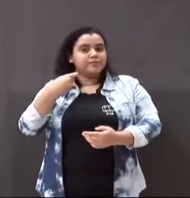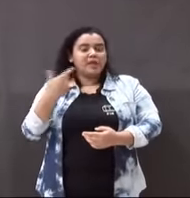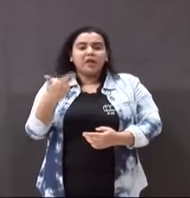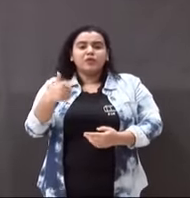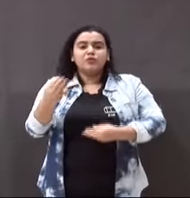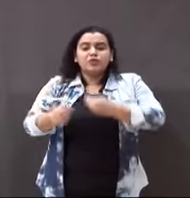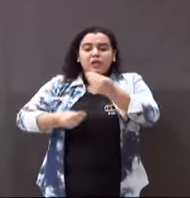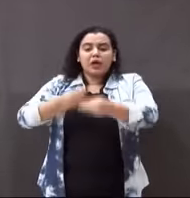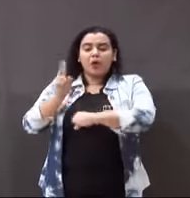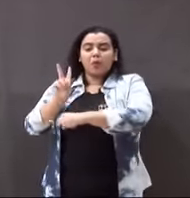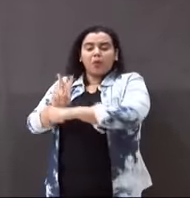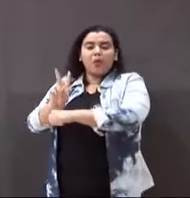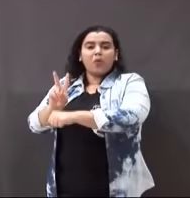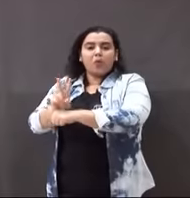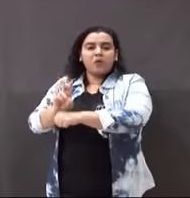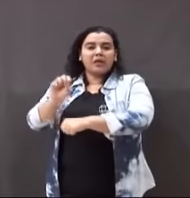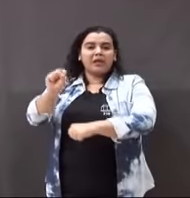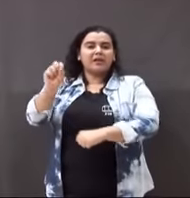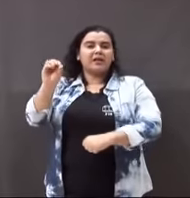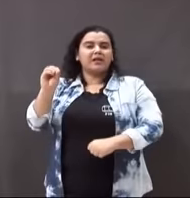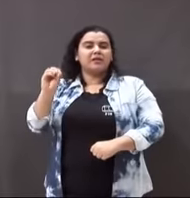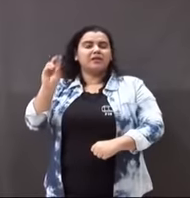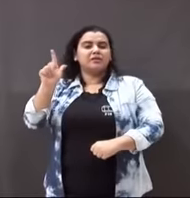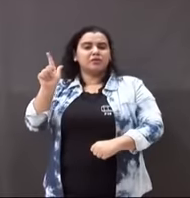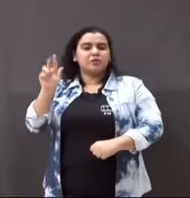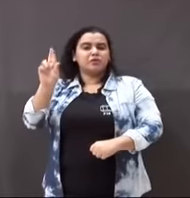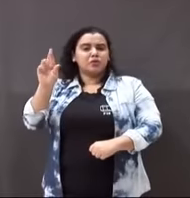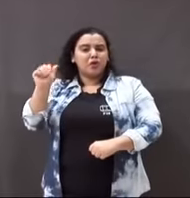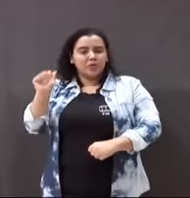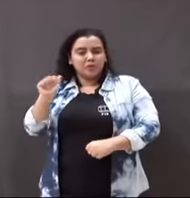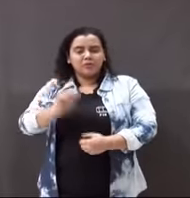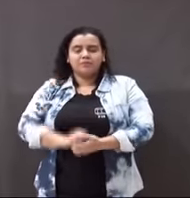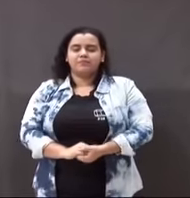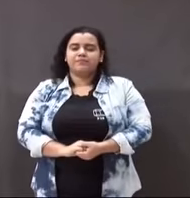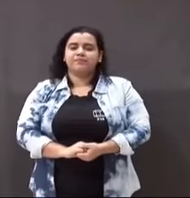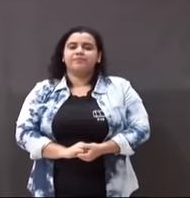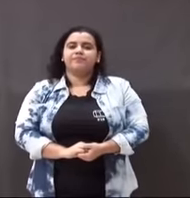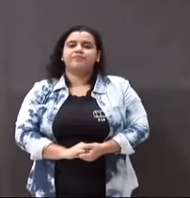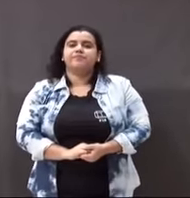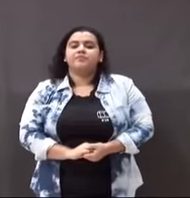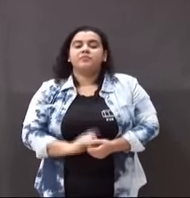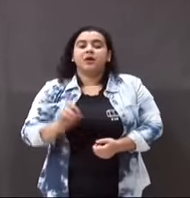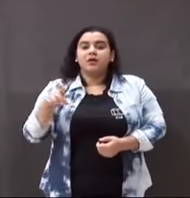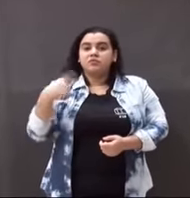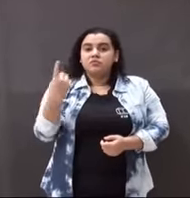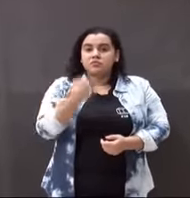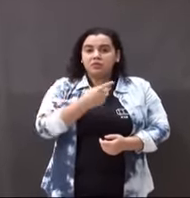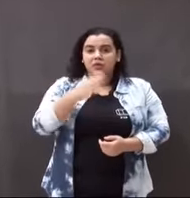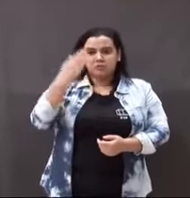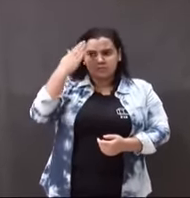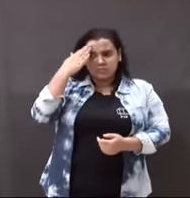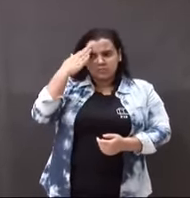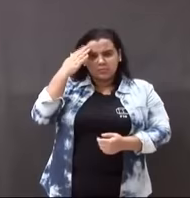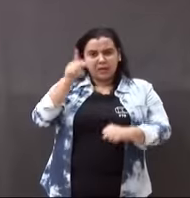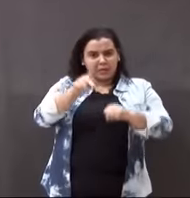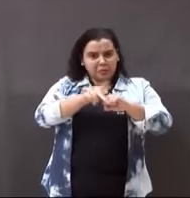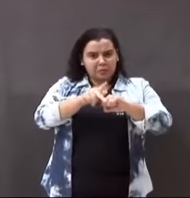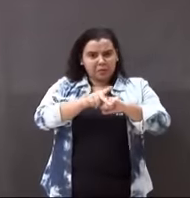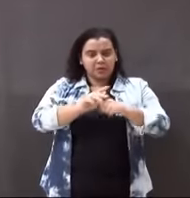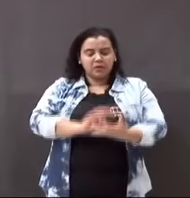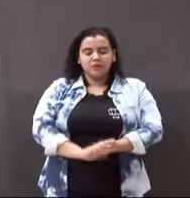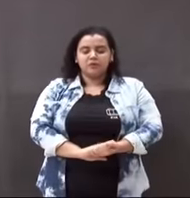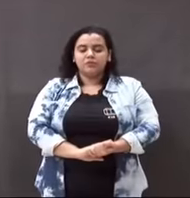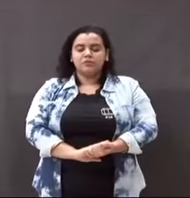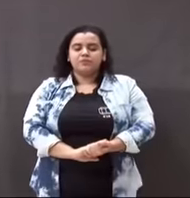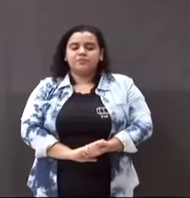E em uma determinada noite a gente entende que por Pedro ser pescador, ele conhecia a